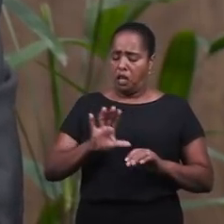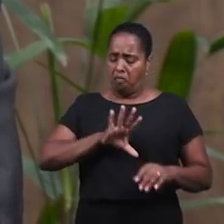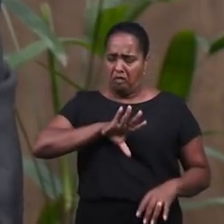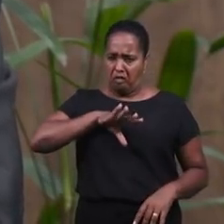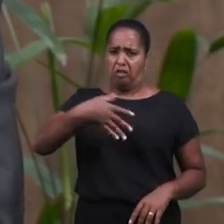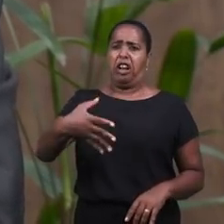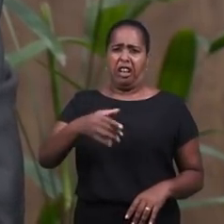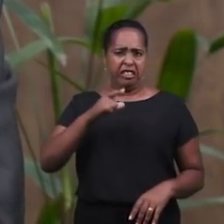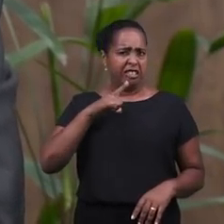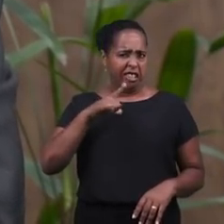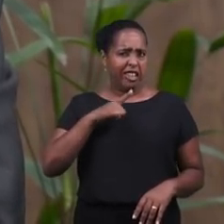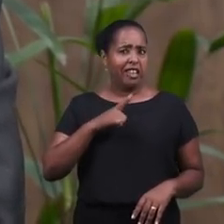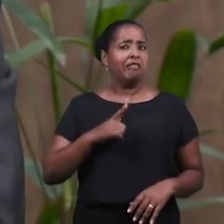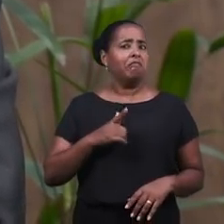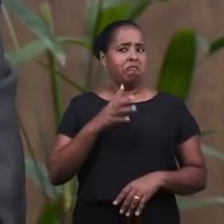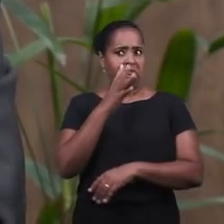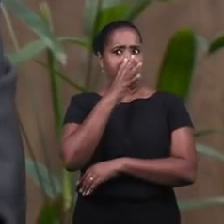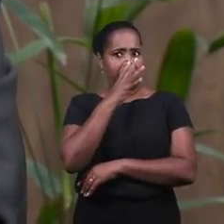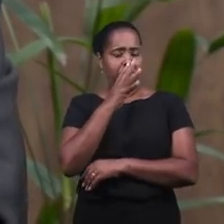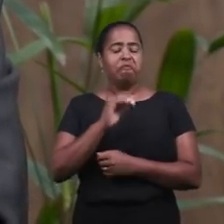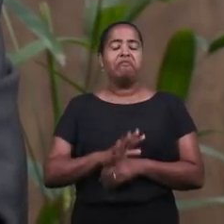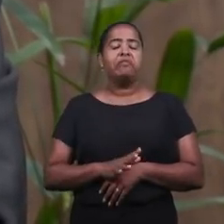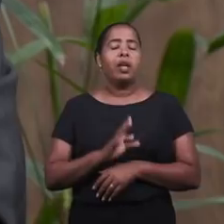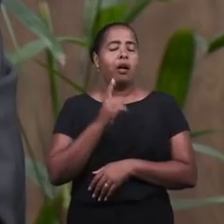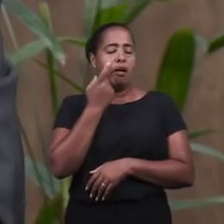irmãos que têm uma coragem impressionante.